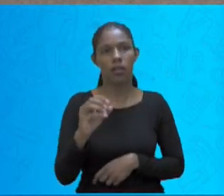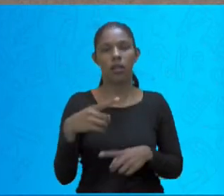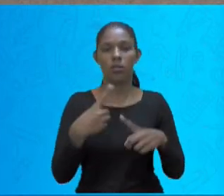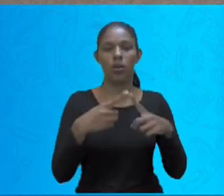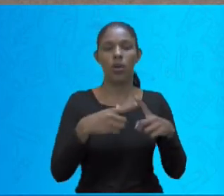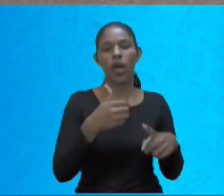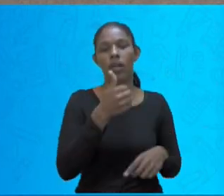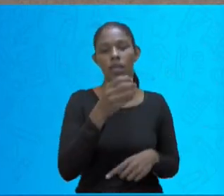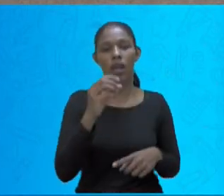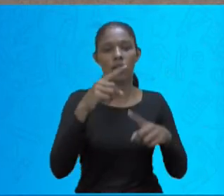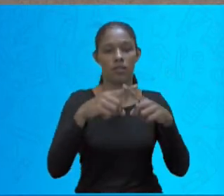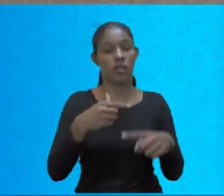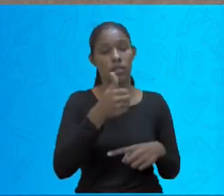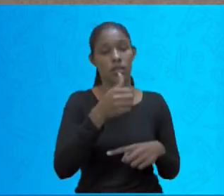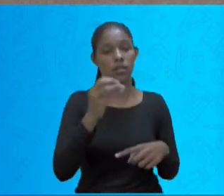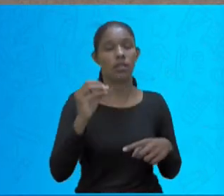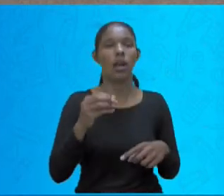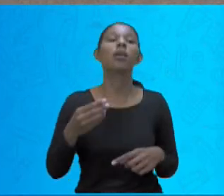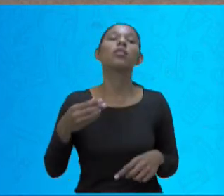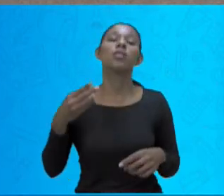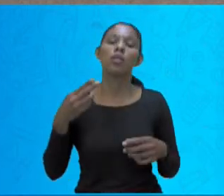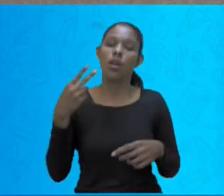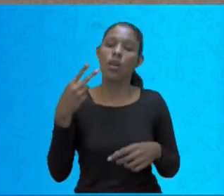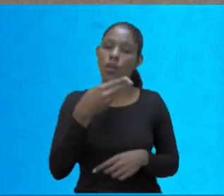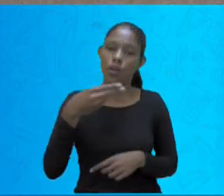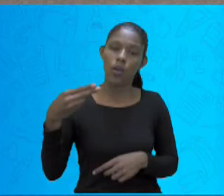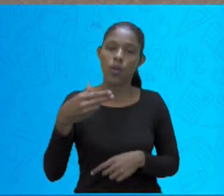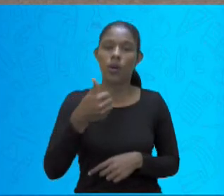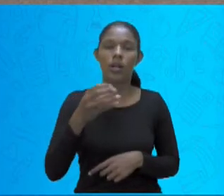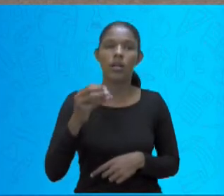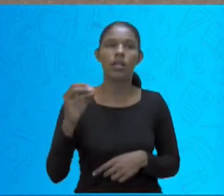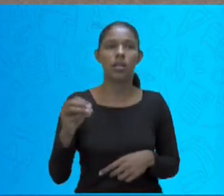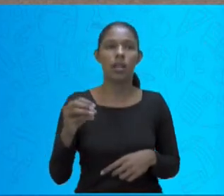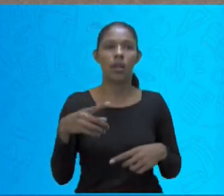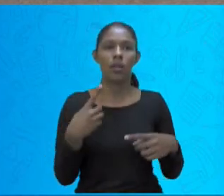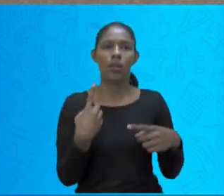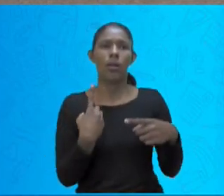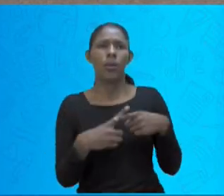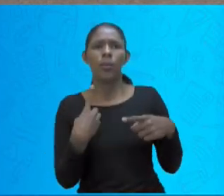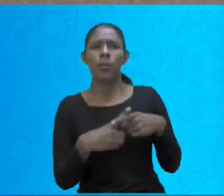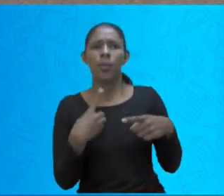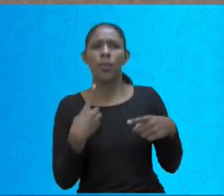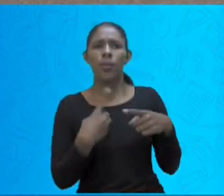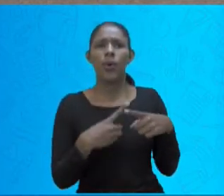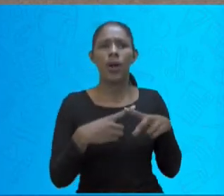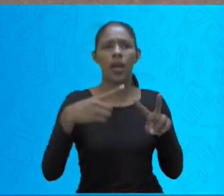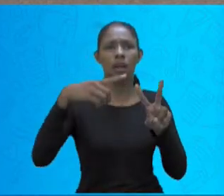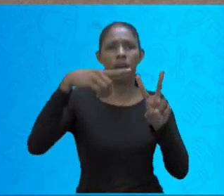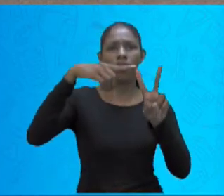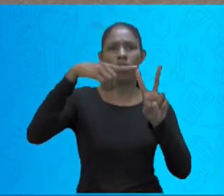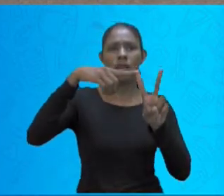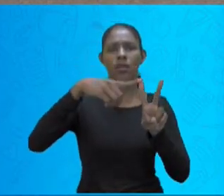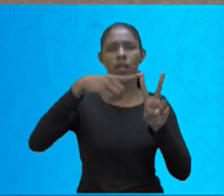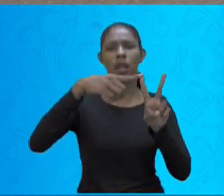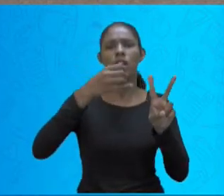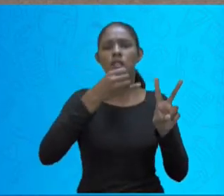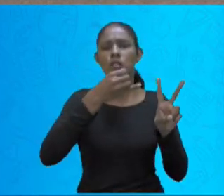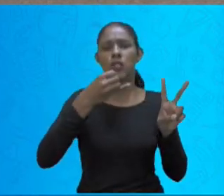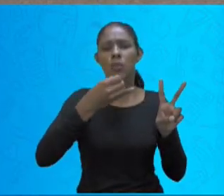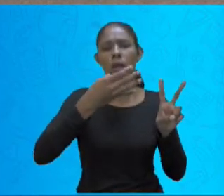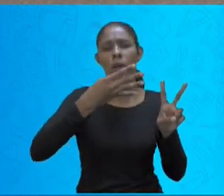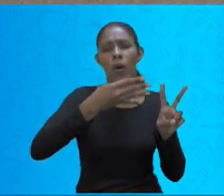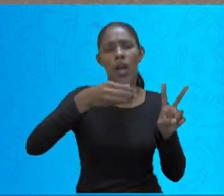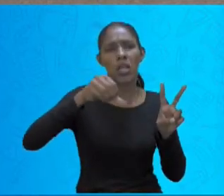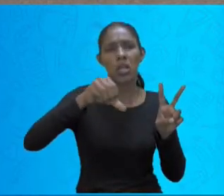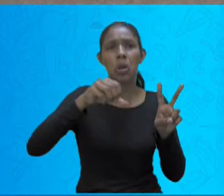Por que não existe a raiz quadrada de menos 49 quando trabalhamos com números racionais? Por que eu